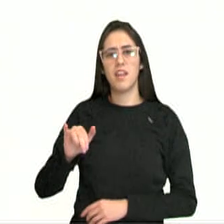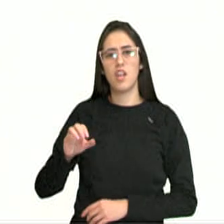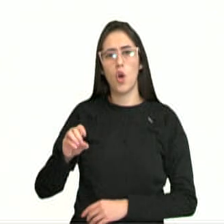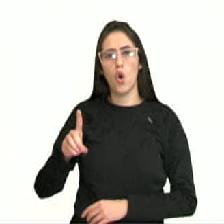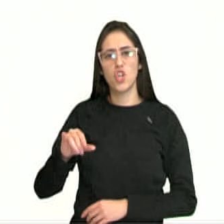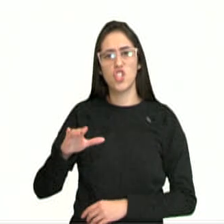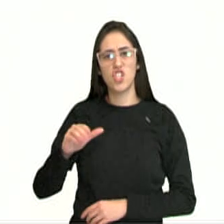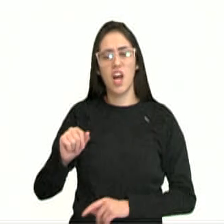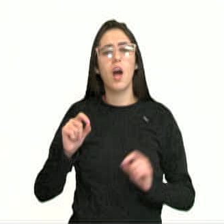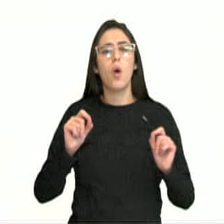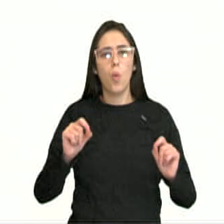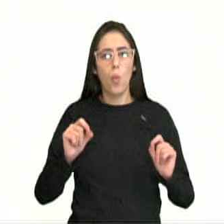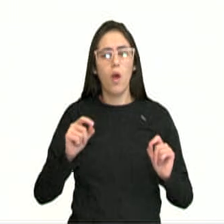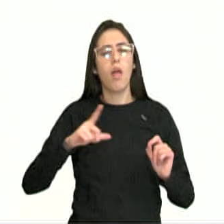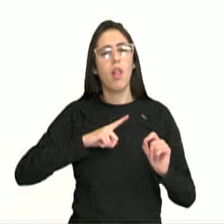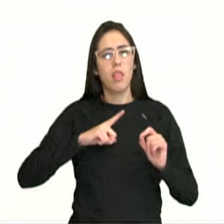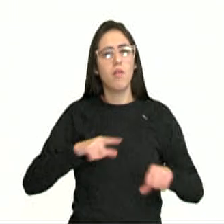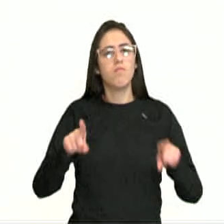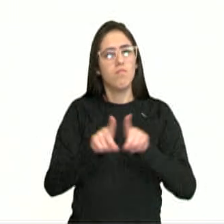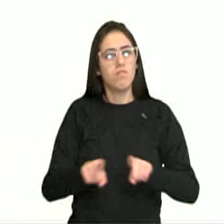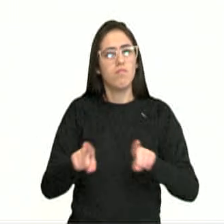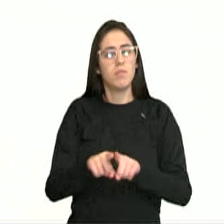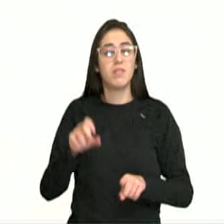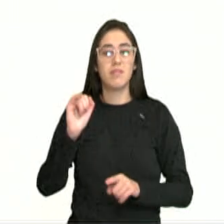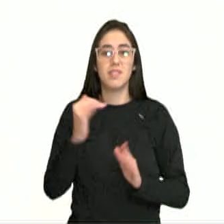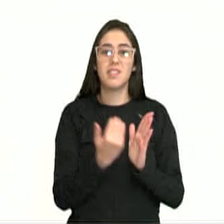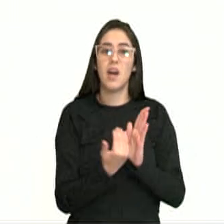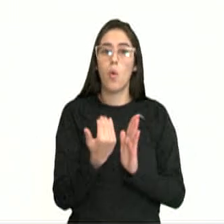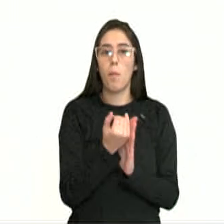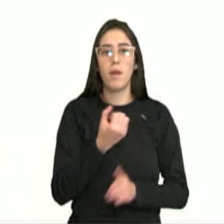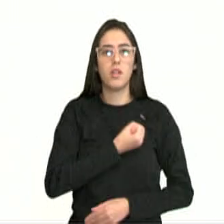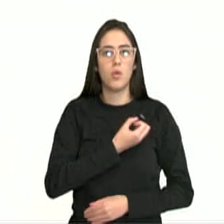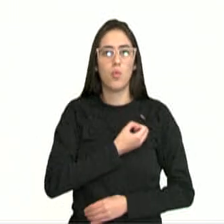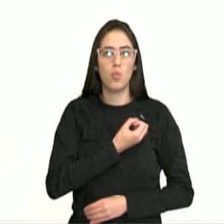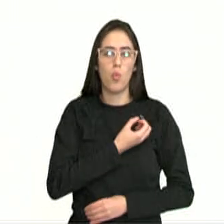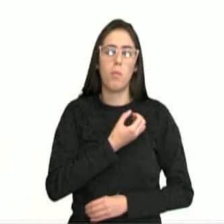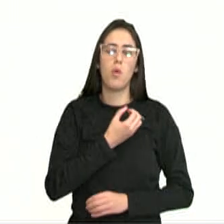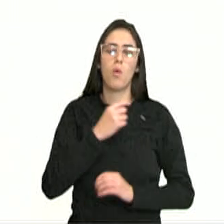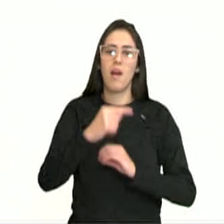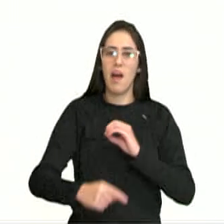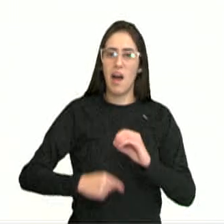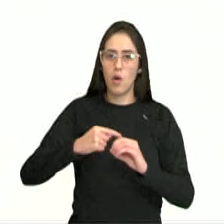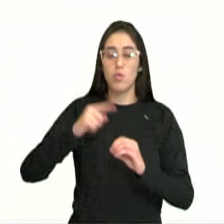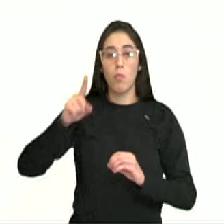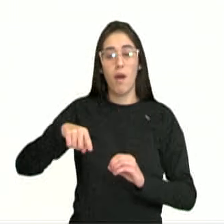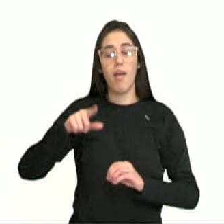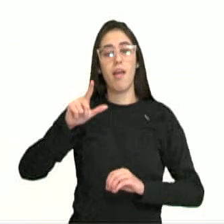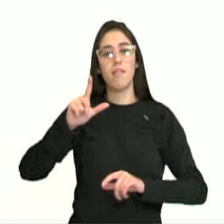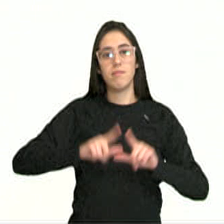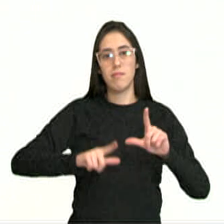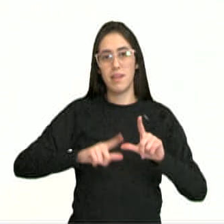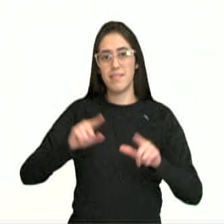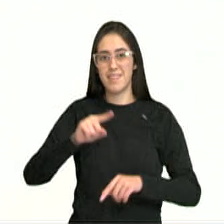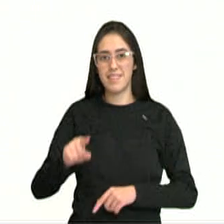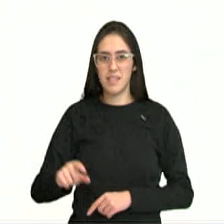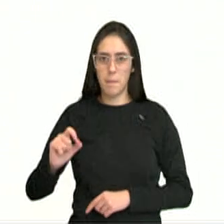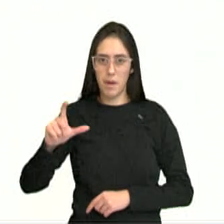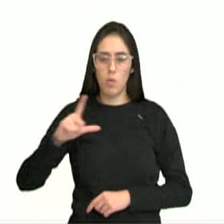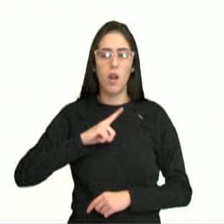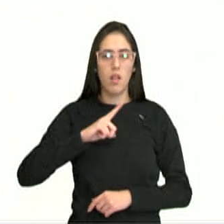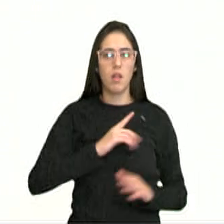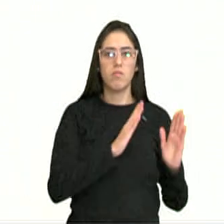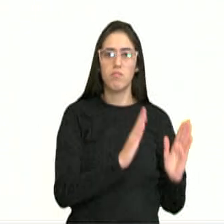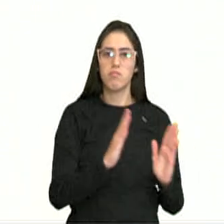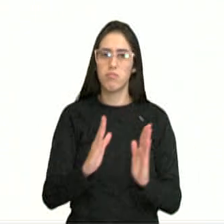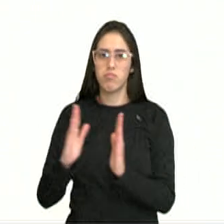se repetem com o aumento do número atômico, que representamos pela letra Z maiúscula, em períodos regulares ao longo da